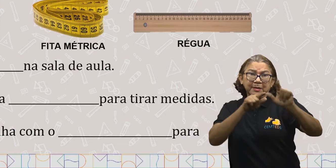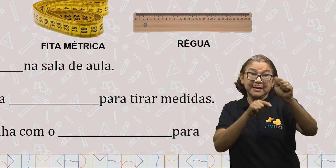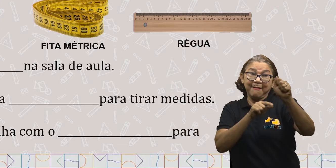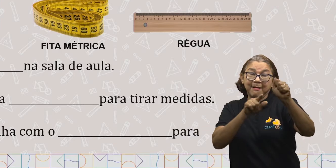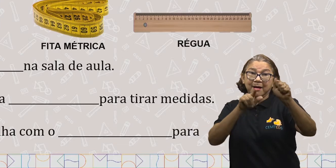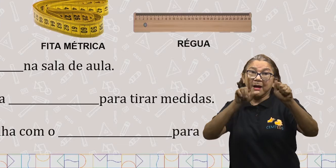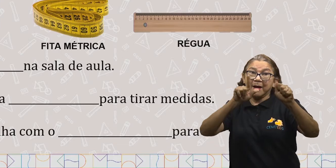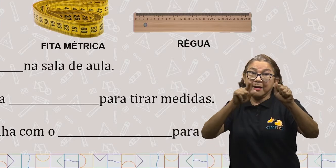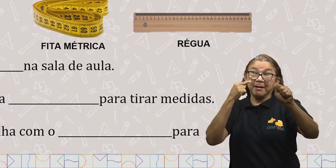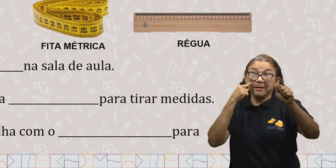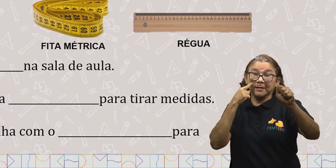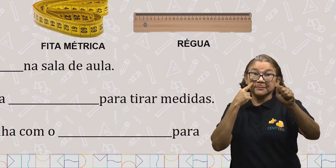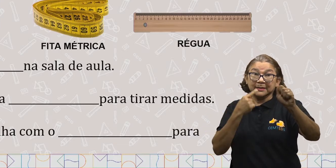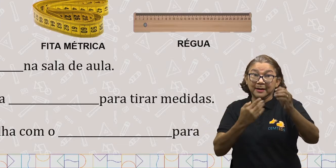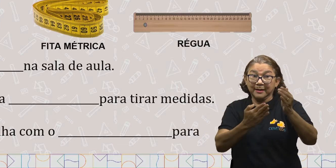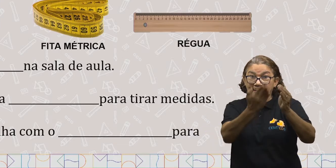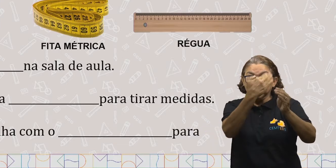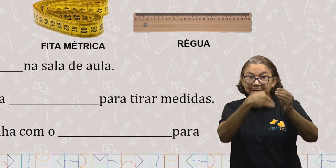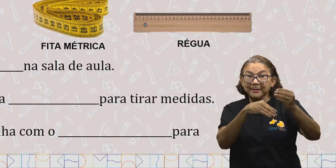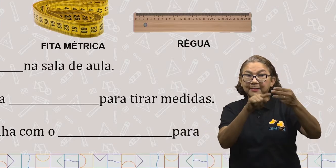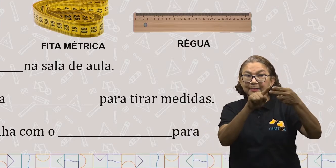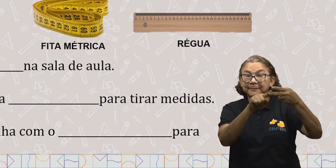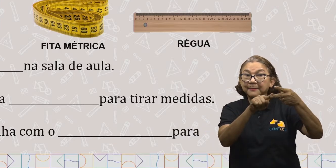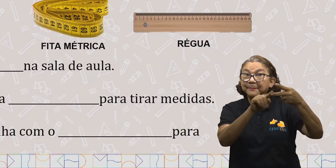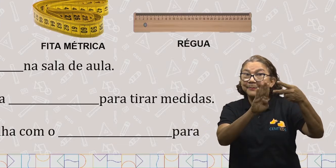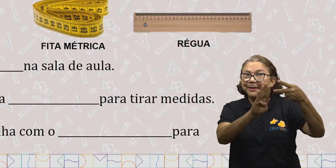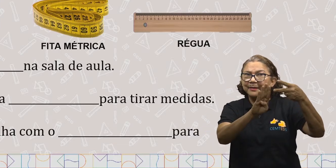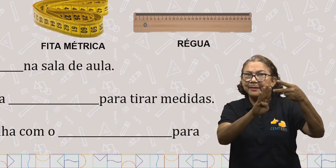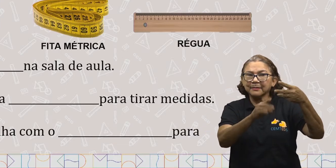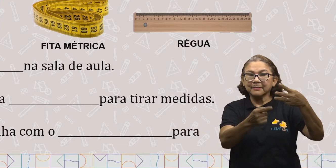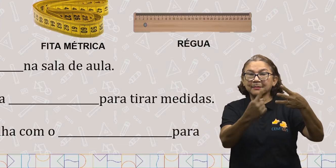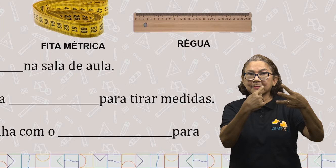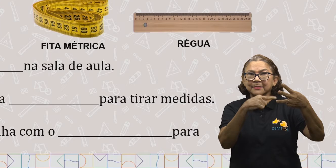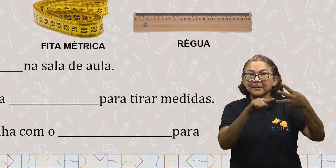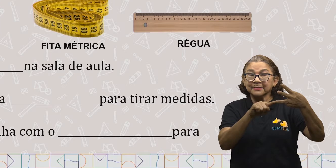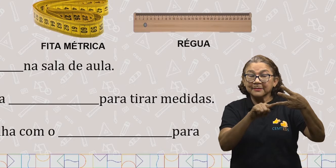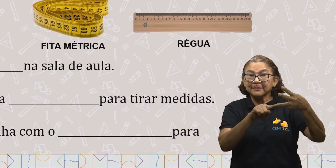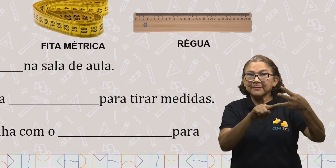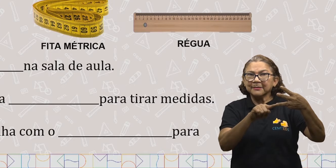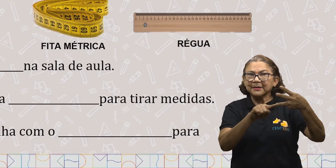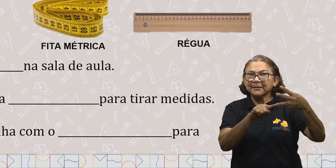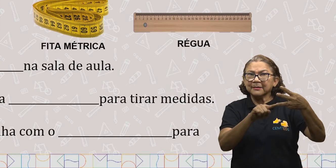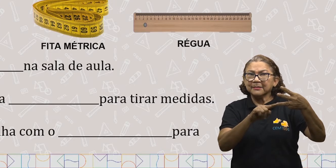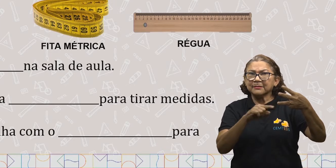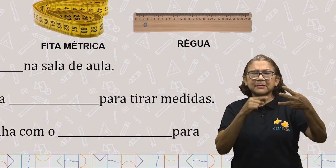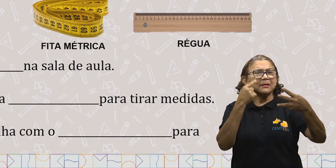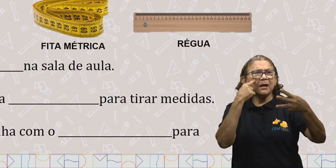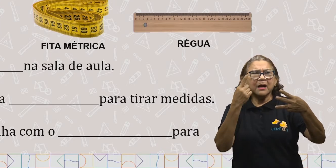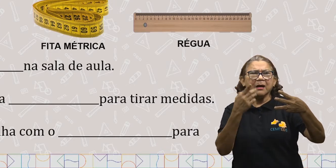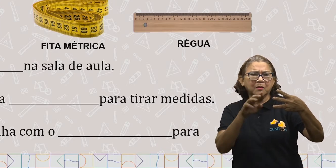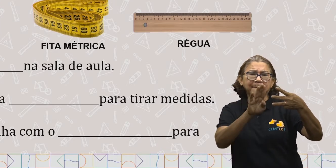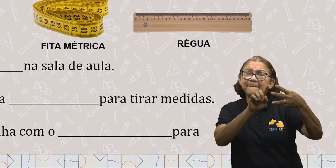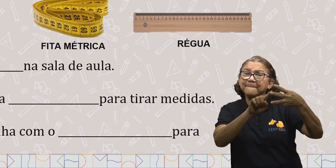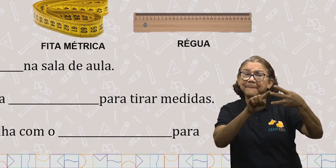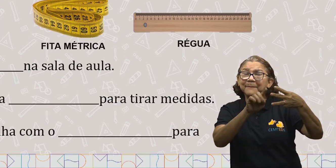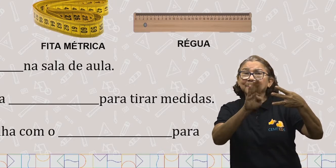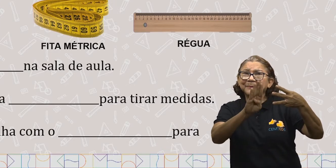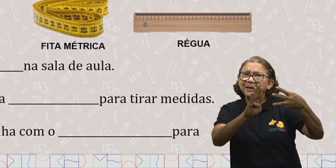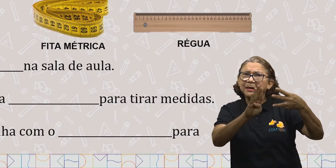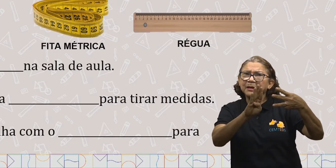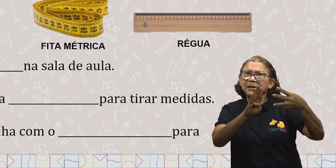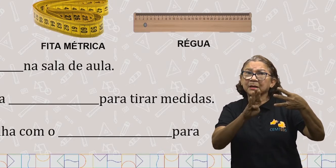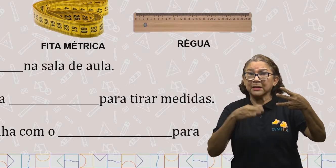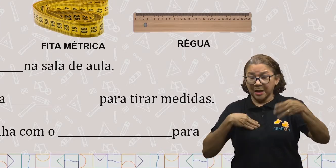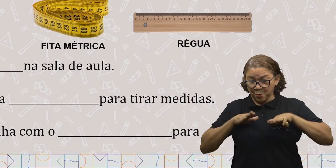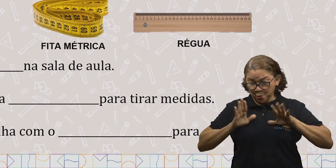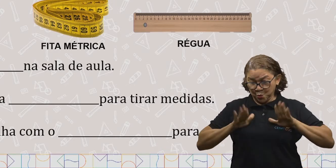aula? Letra B. A costureira usa A para tirar medidas. Qual desses